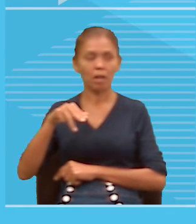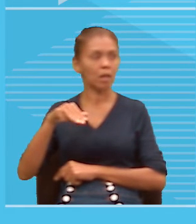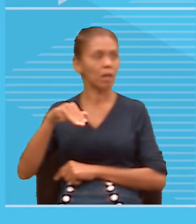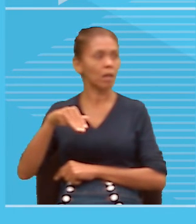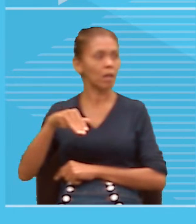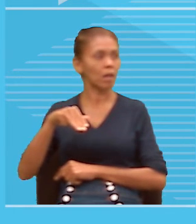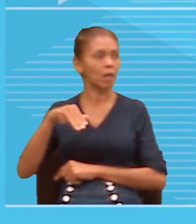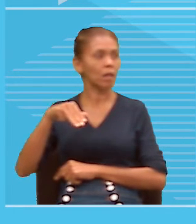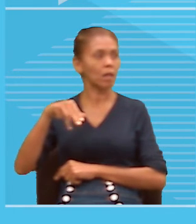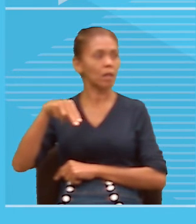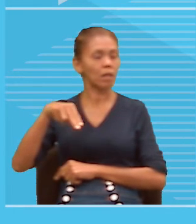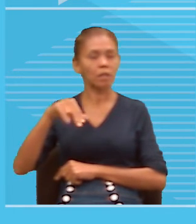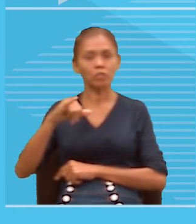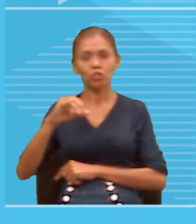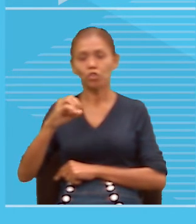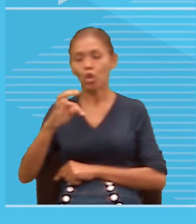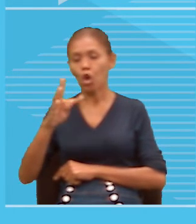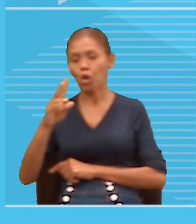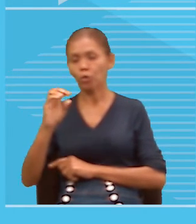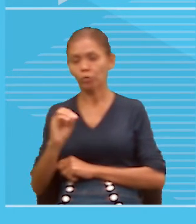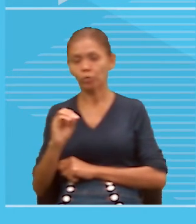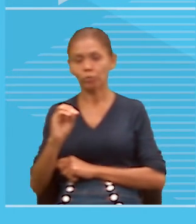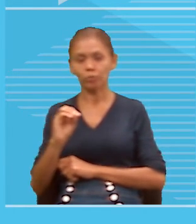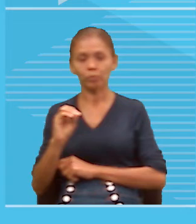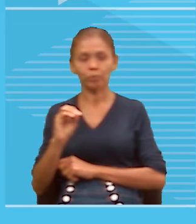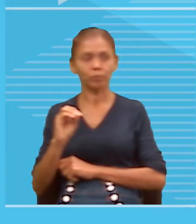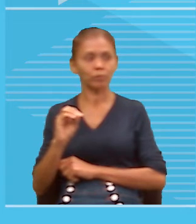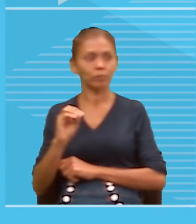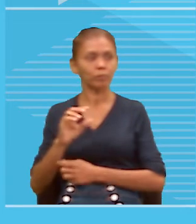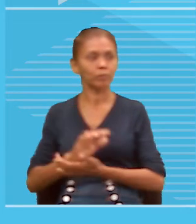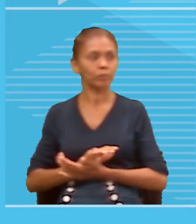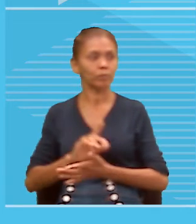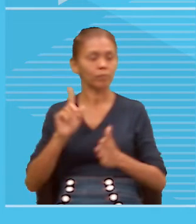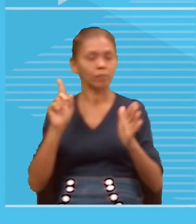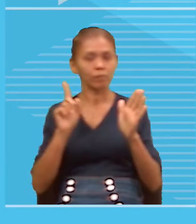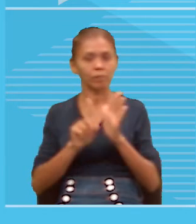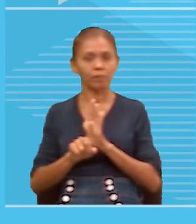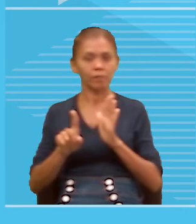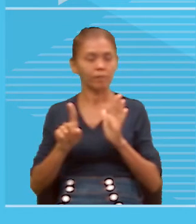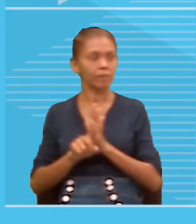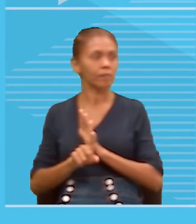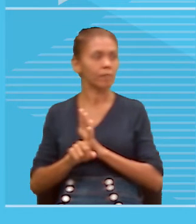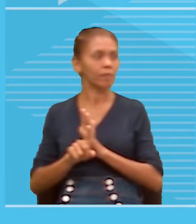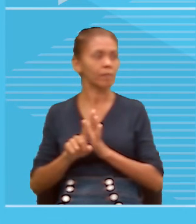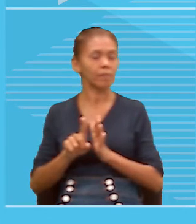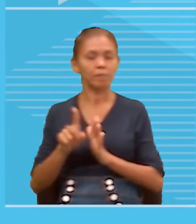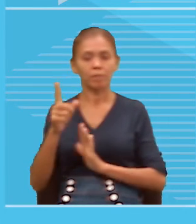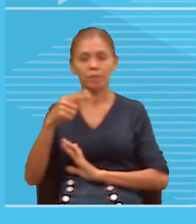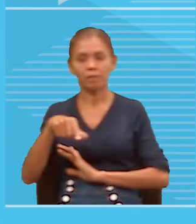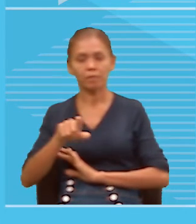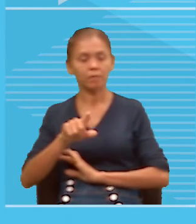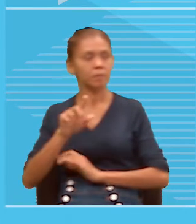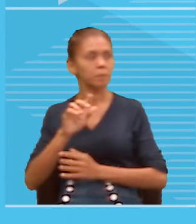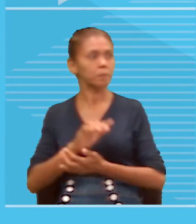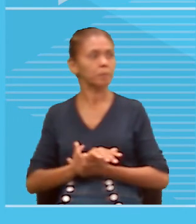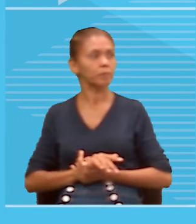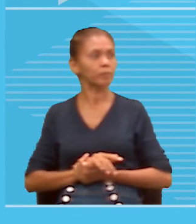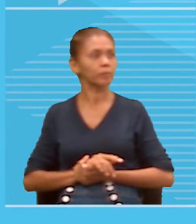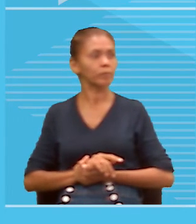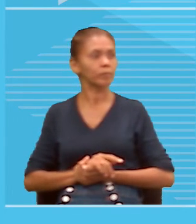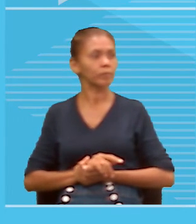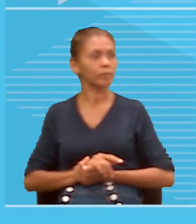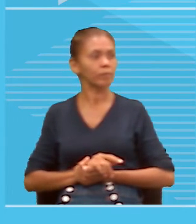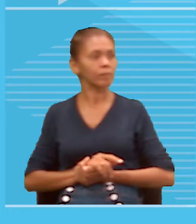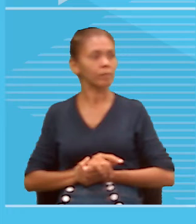então não vi aula de gado mas as questão não é da aula de quarta não essa daqui foi uma questão extra para vocês então vamos seguindo